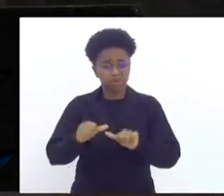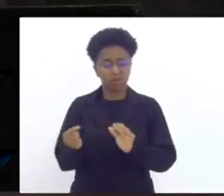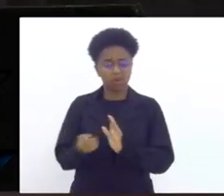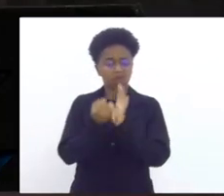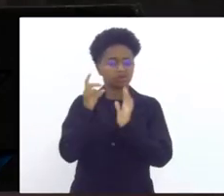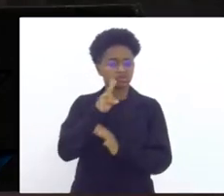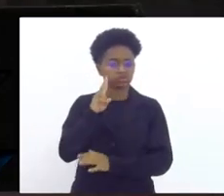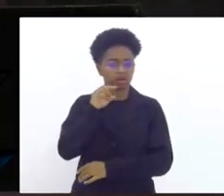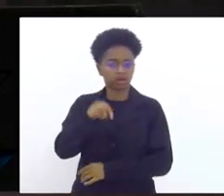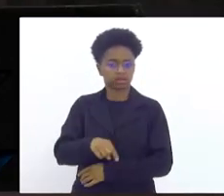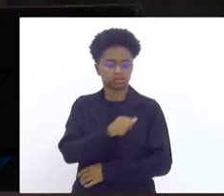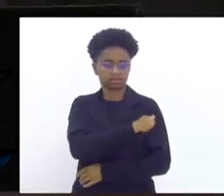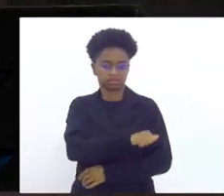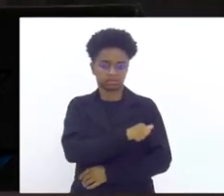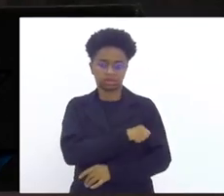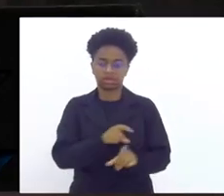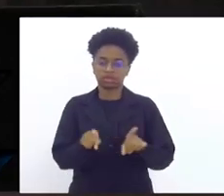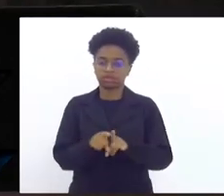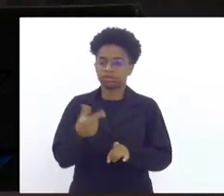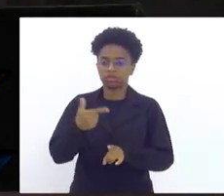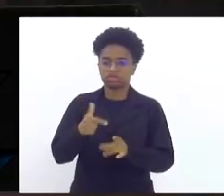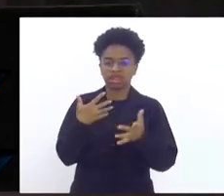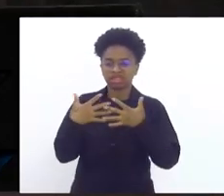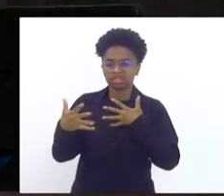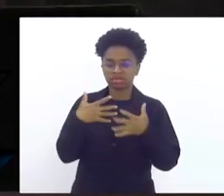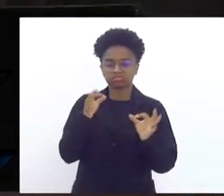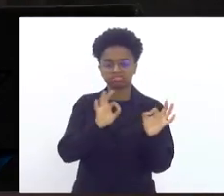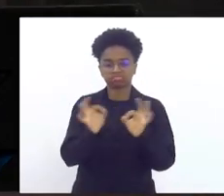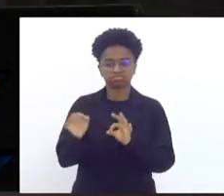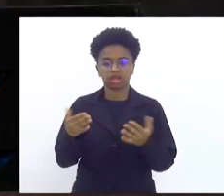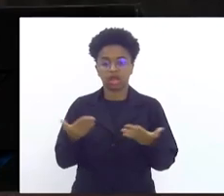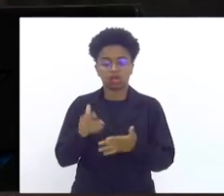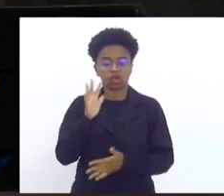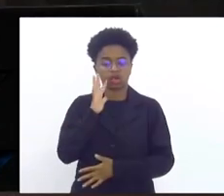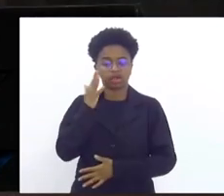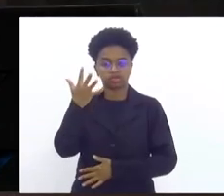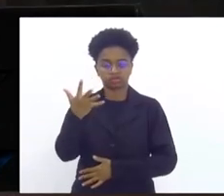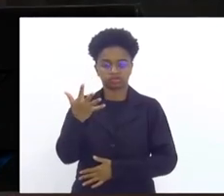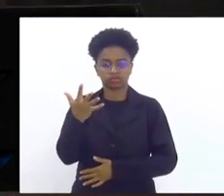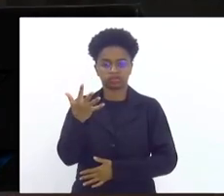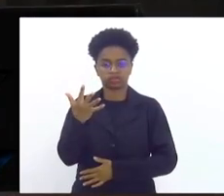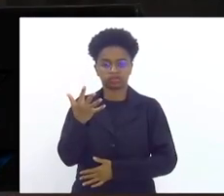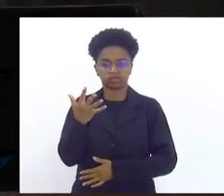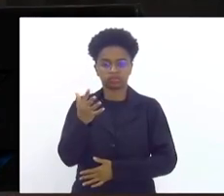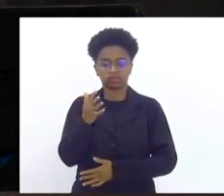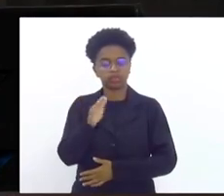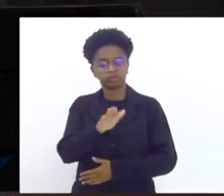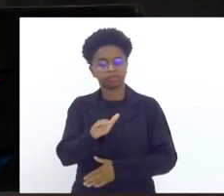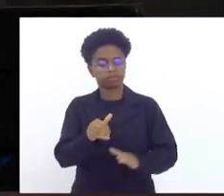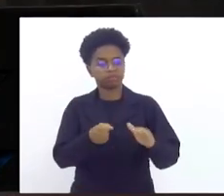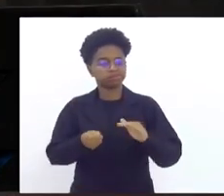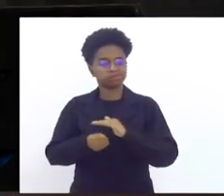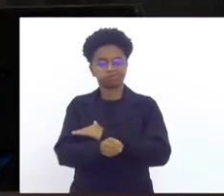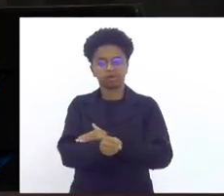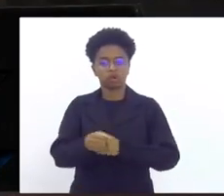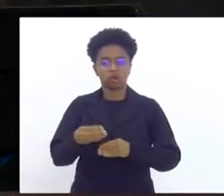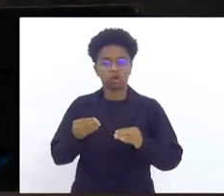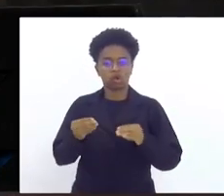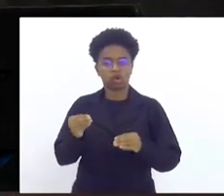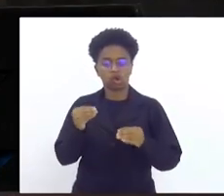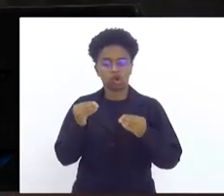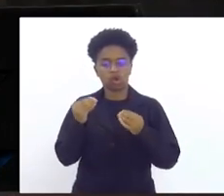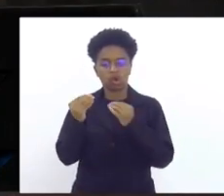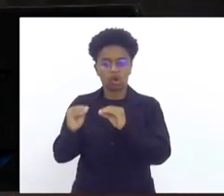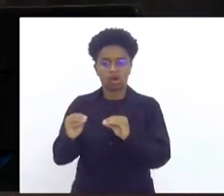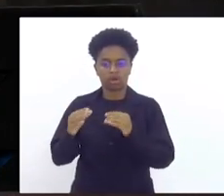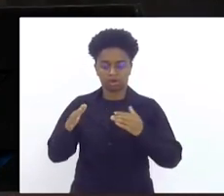história do Rio de Janeiro que não tem a menor transparência agora resolveu pegar figuras bota um colete escrito ordem pública